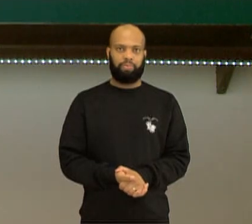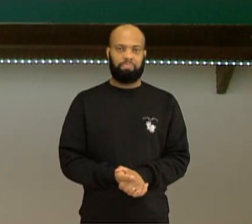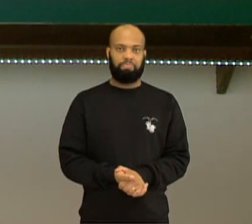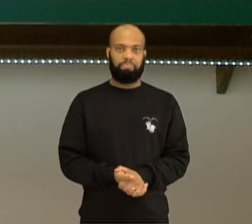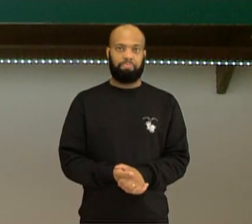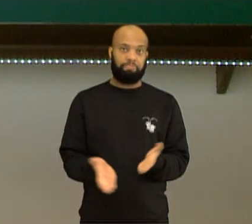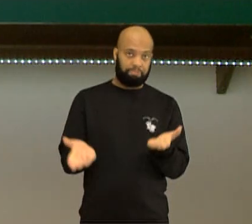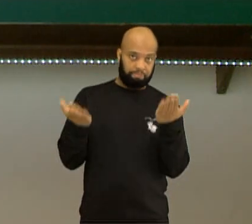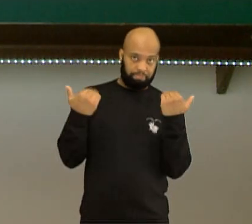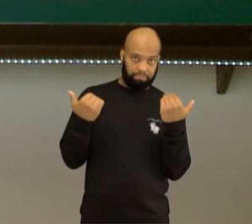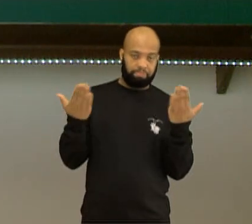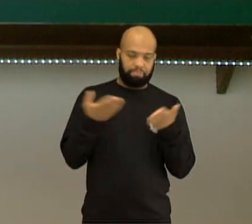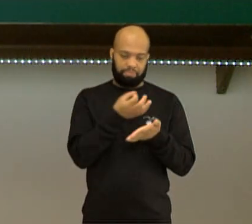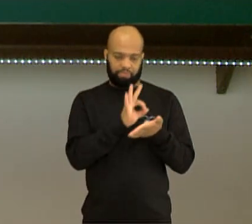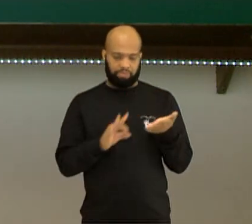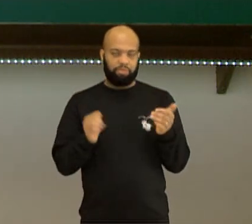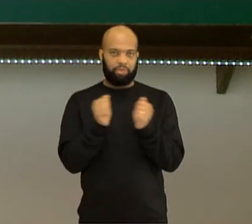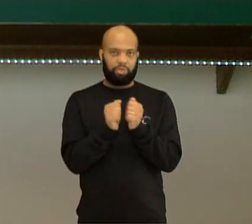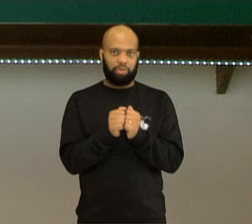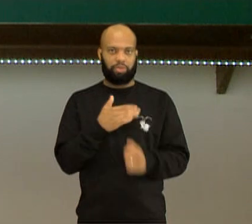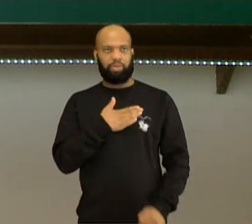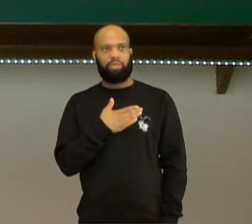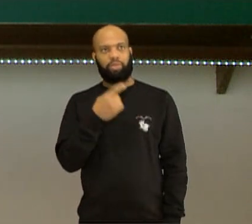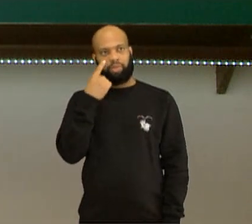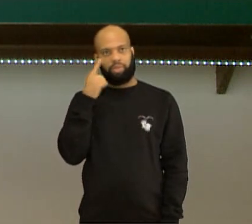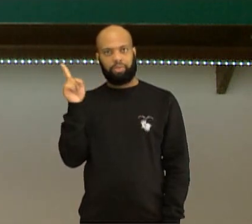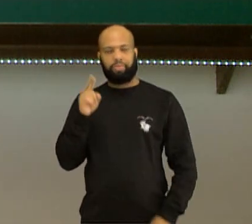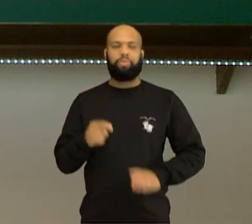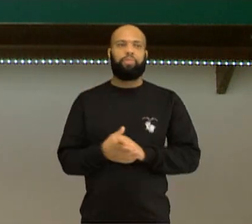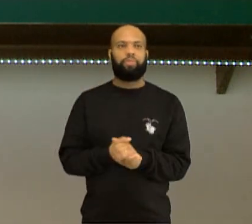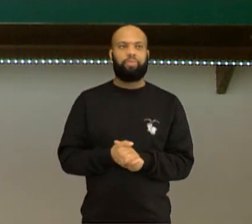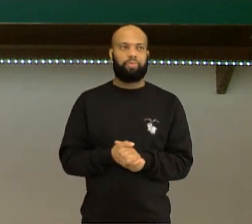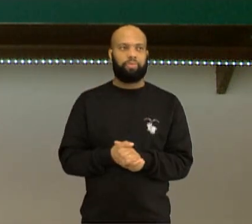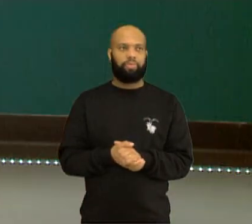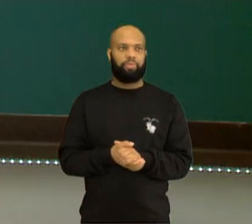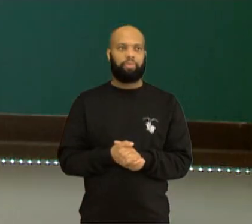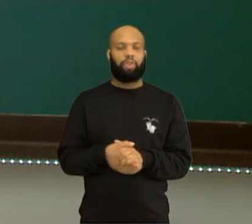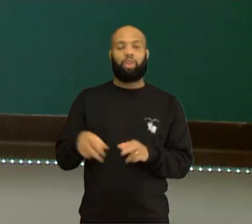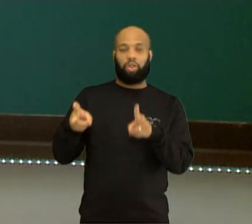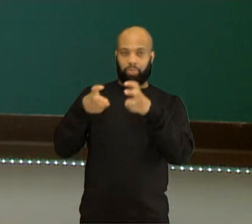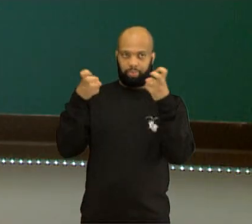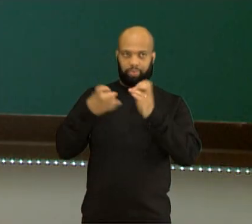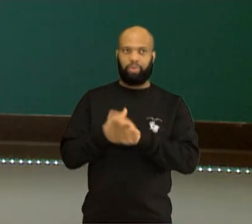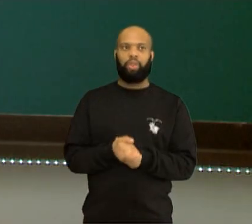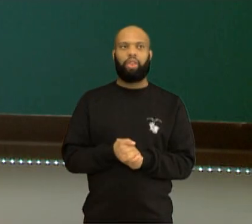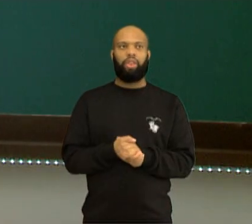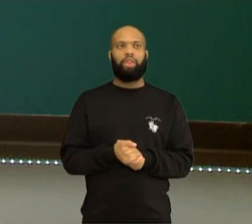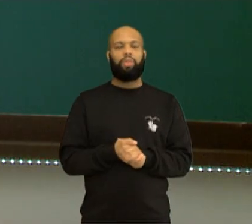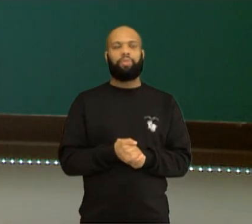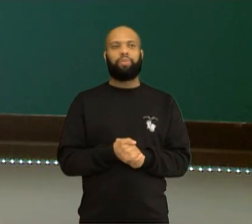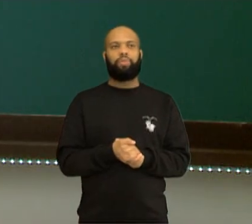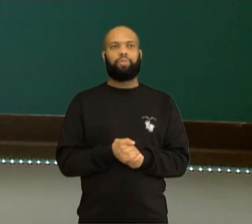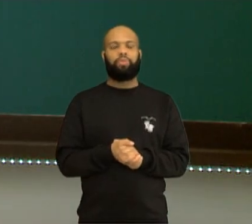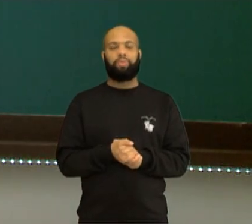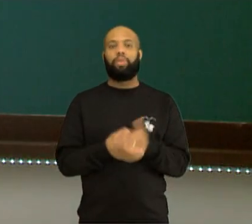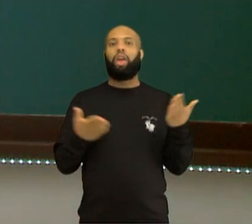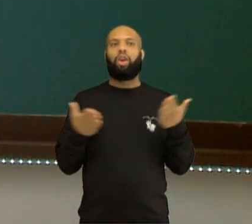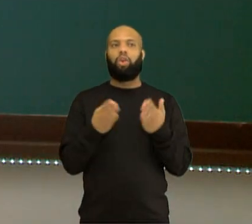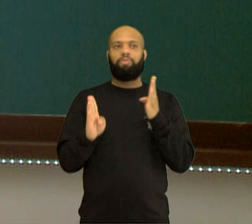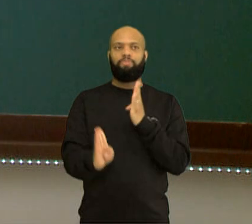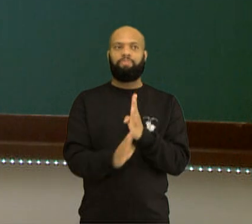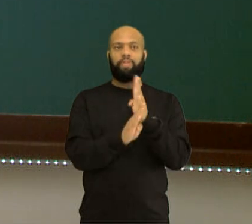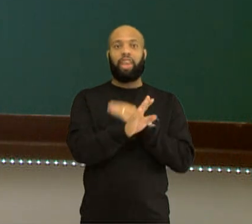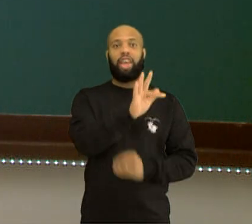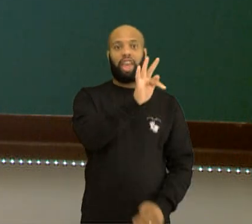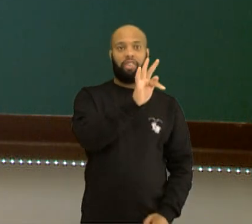Bora lá, pessoal, fazer essa correção aqui comigo? Então, vamos lá. Então, observe, olha só. Né? Então, vamos encontrar primeiro